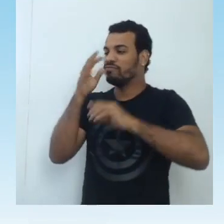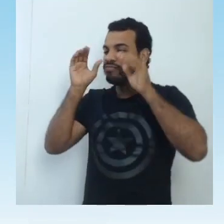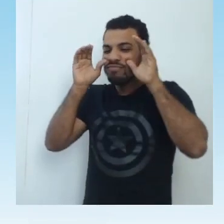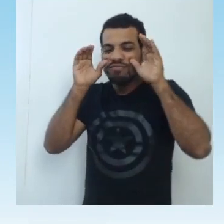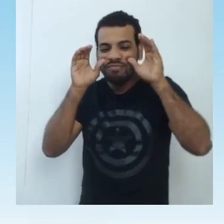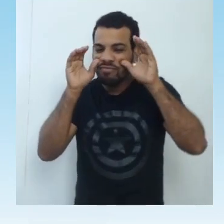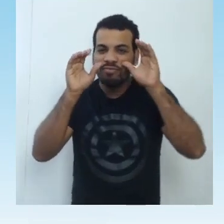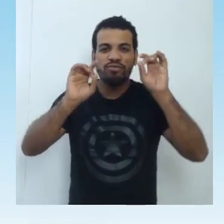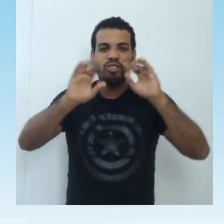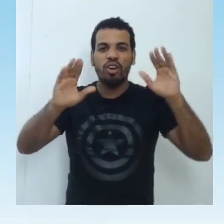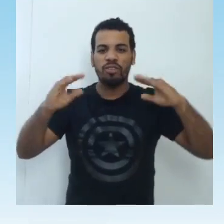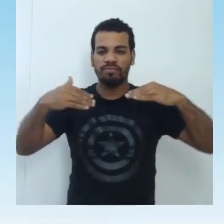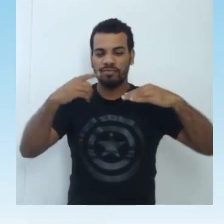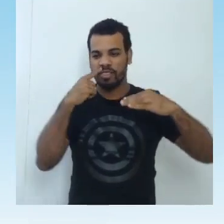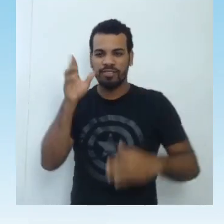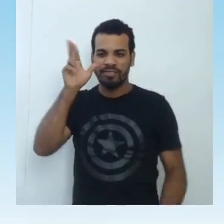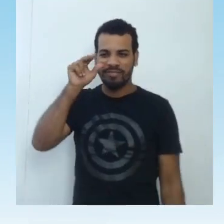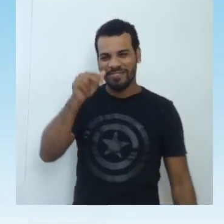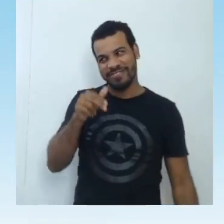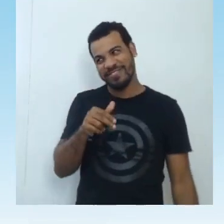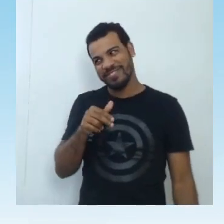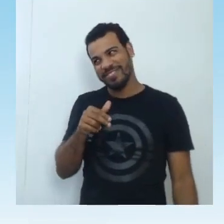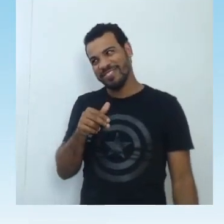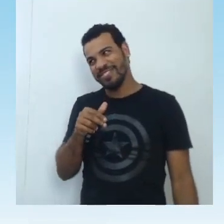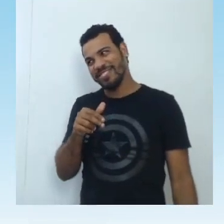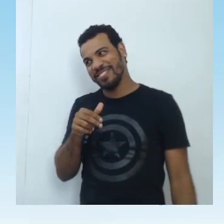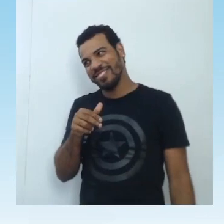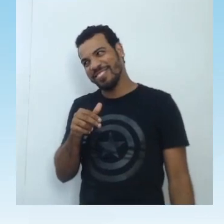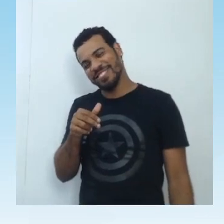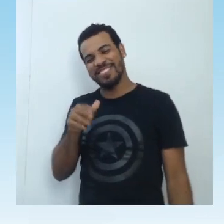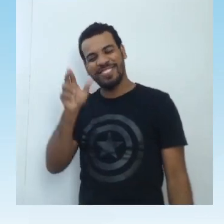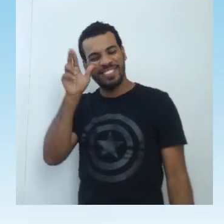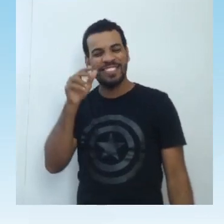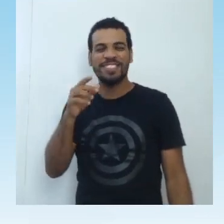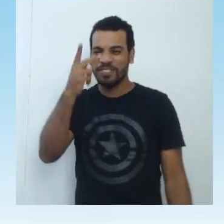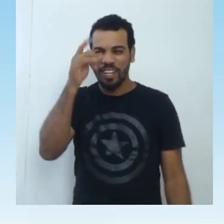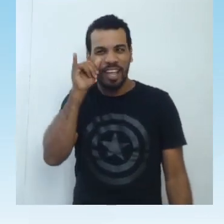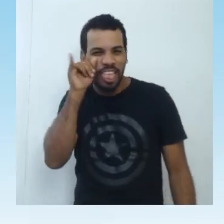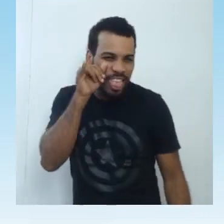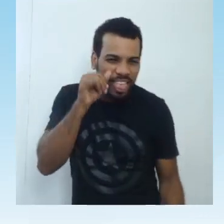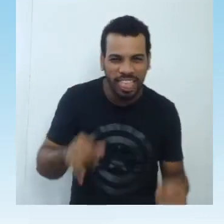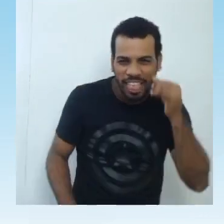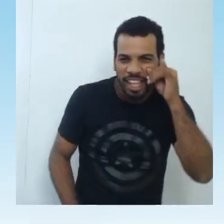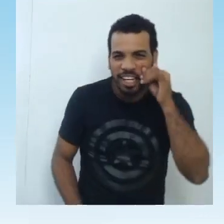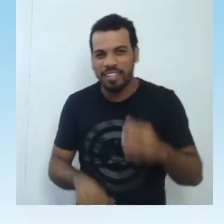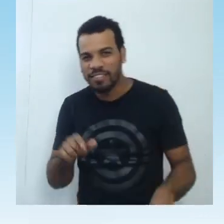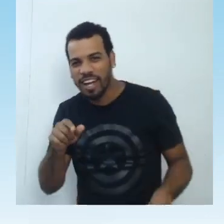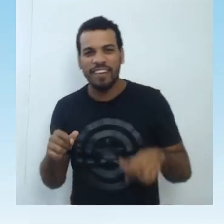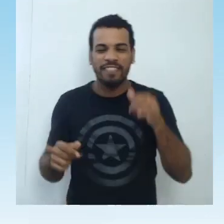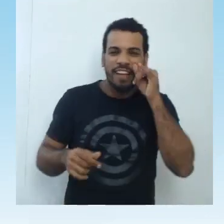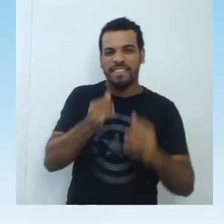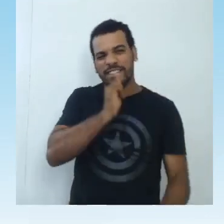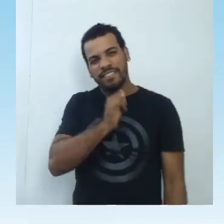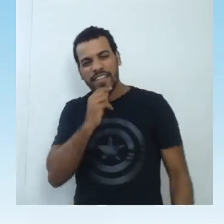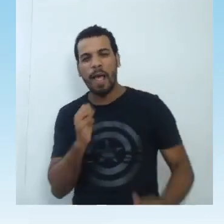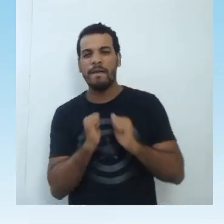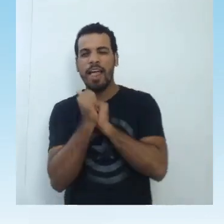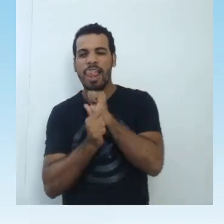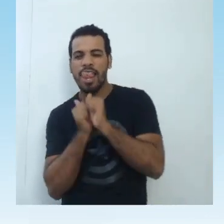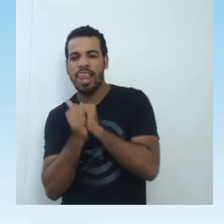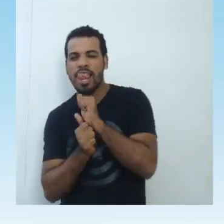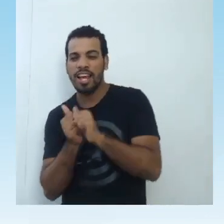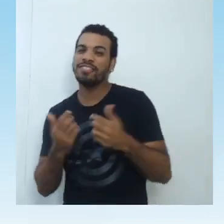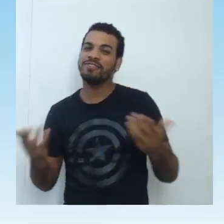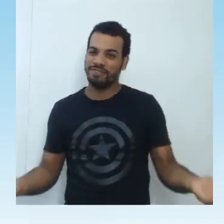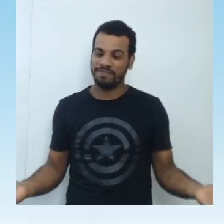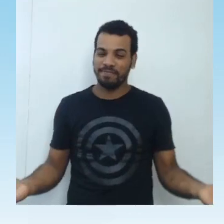olho. Tem gente que vai para paquerar, né, Darley? Tem gente que vai ali para dar umas piscadinhas, umas olhadelas, uns beijinhos na boca,